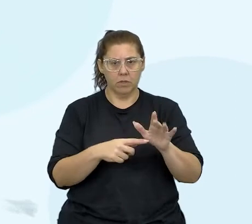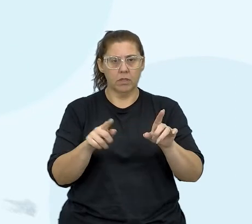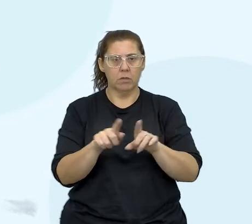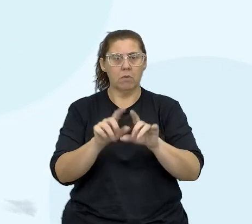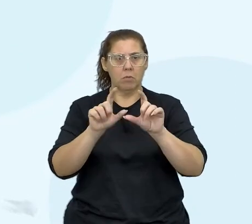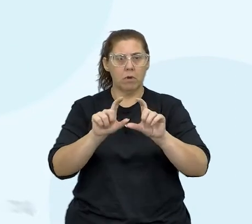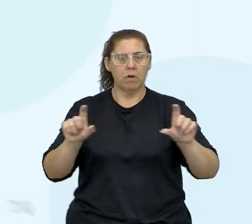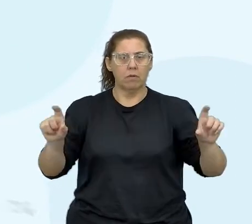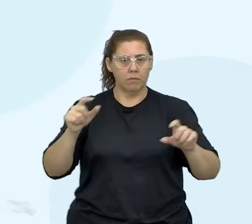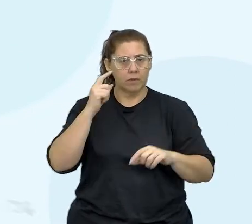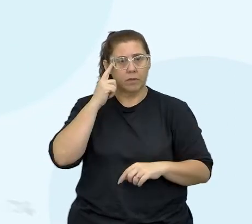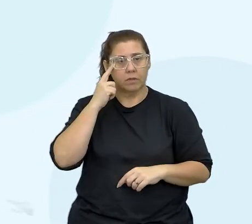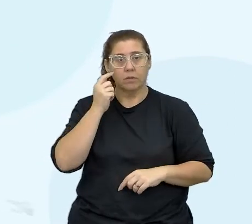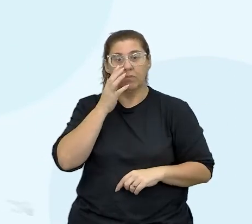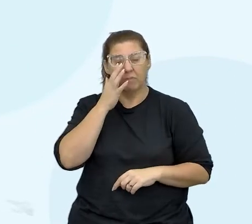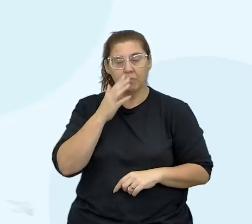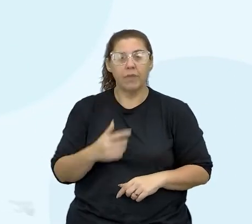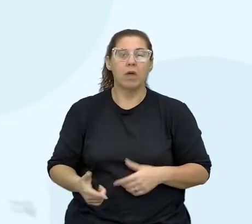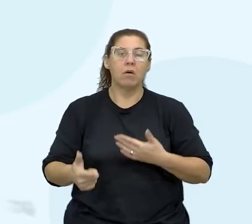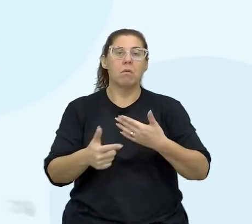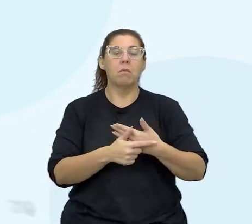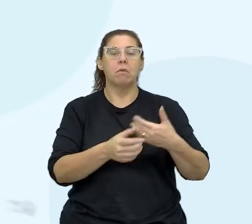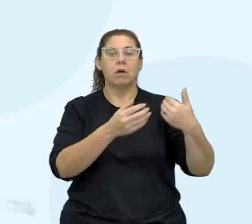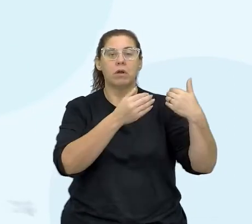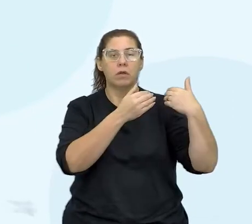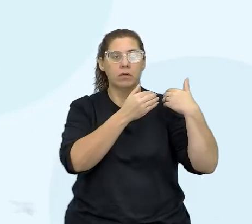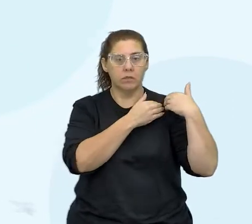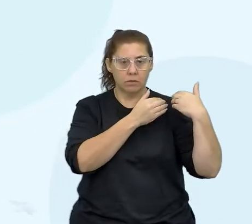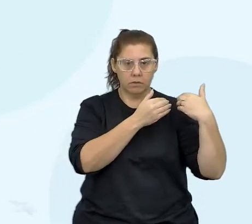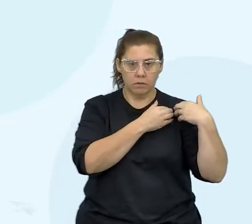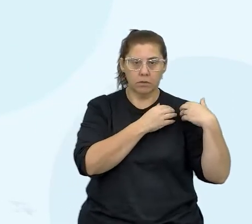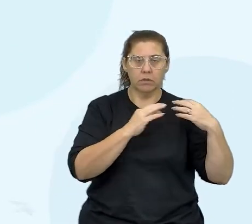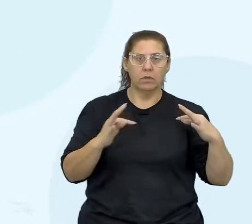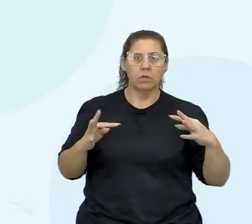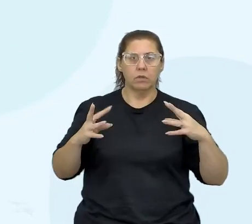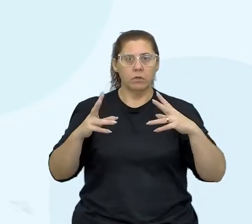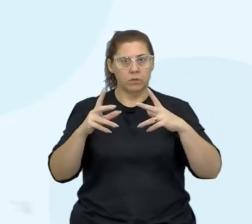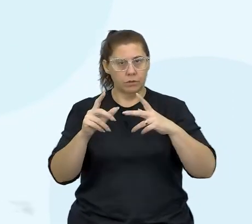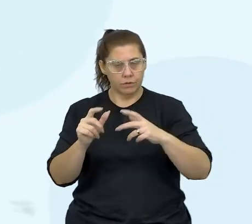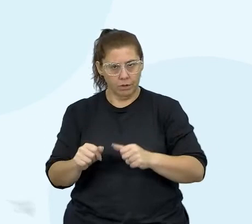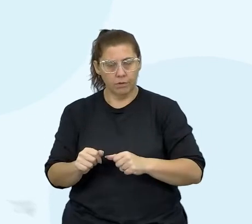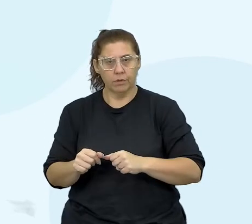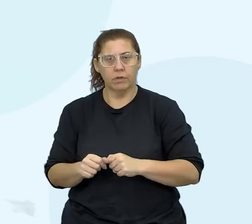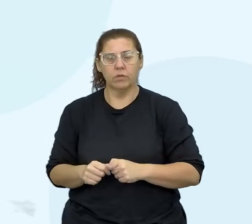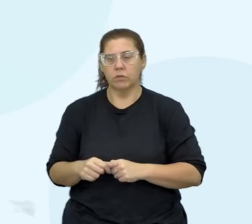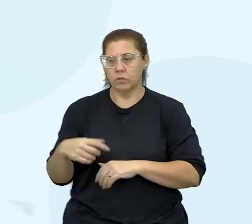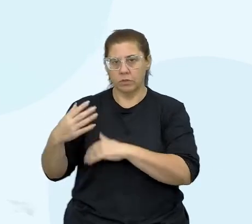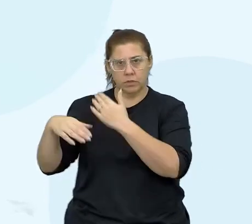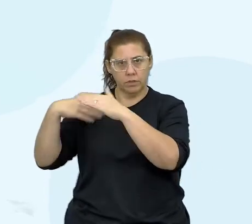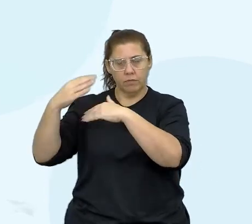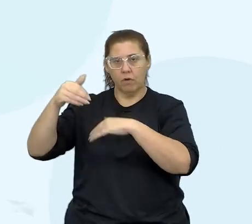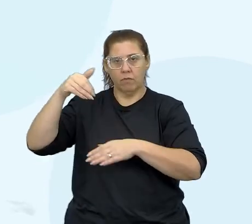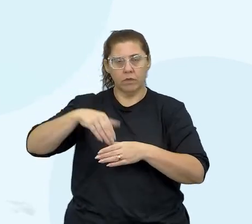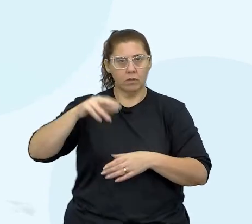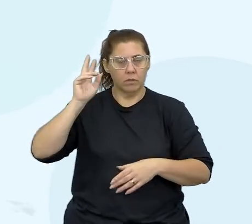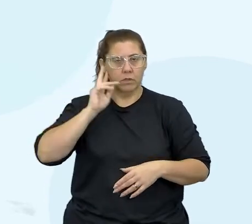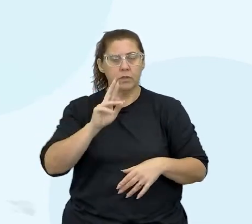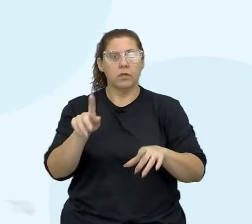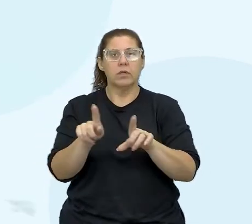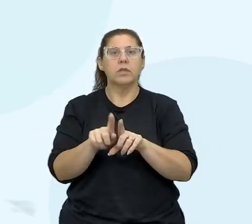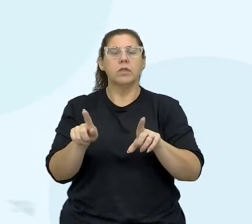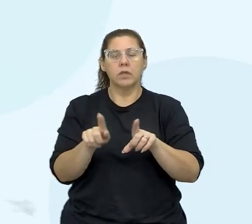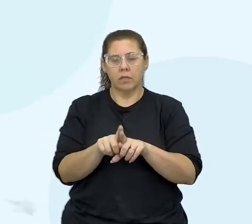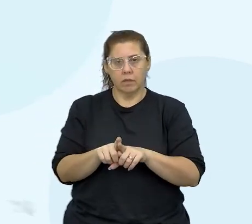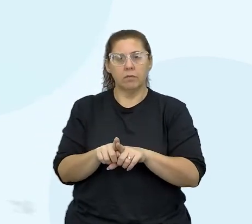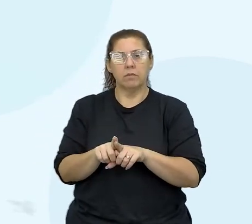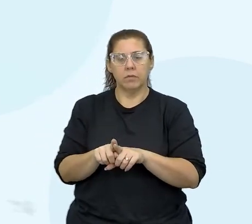uma frase do Ulrich Beck, que ele fala que o papel que os efeitos colaterais não intencionais desempenham na história também deveriam ser